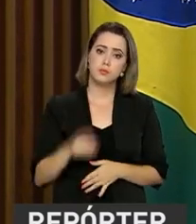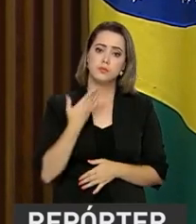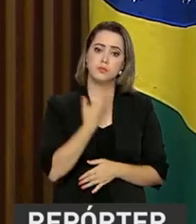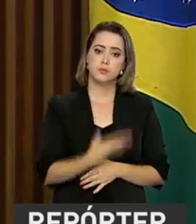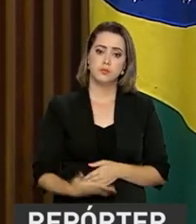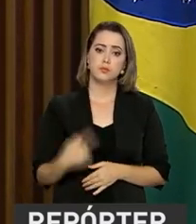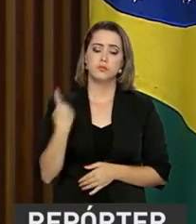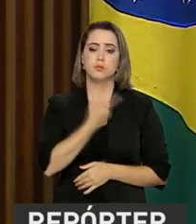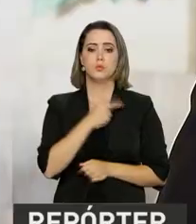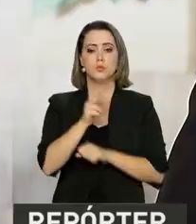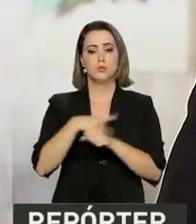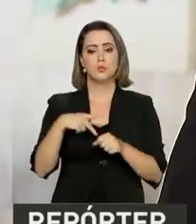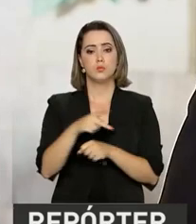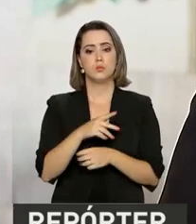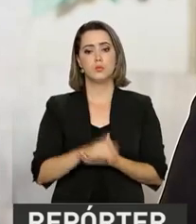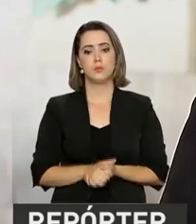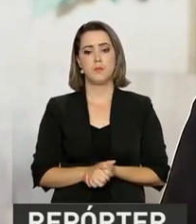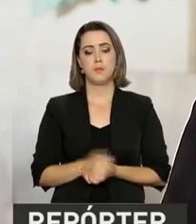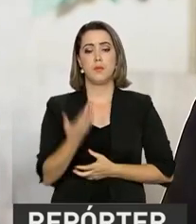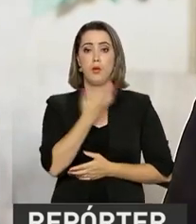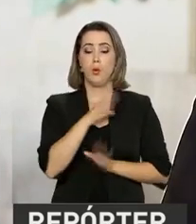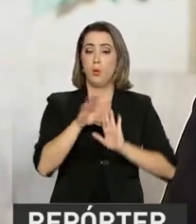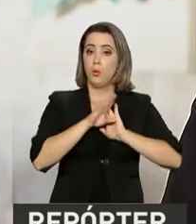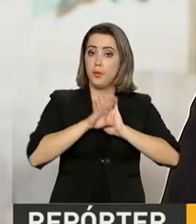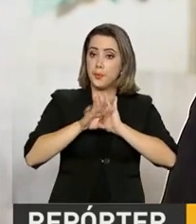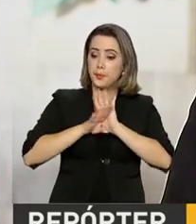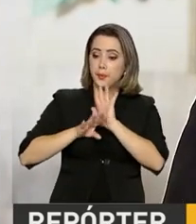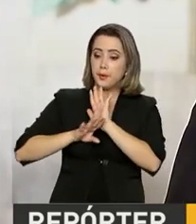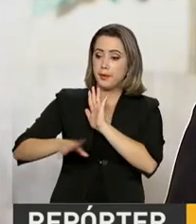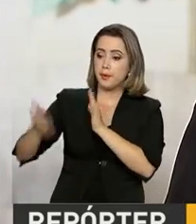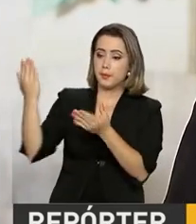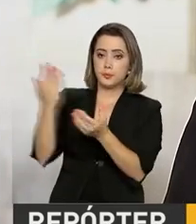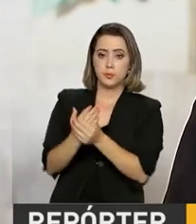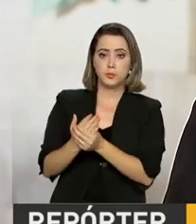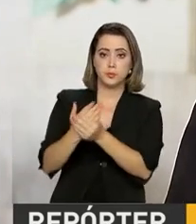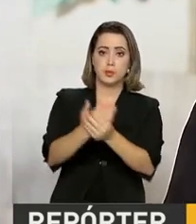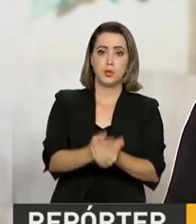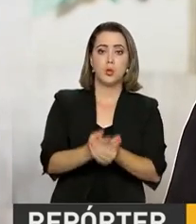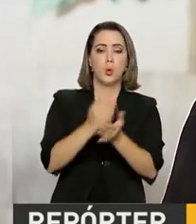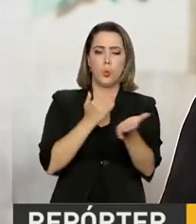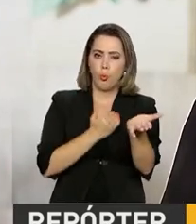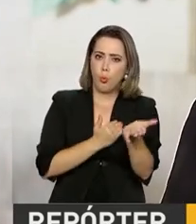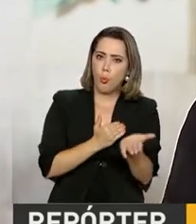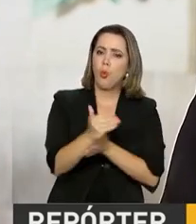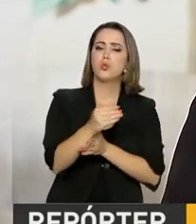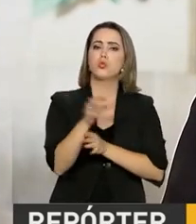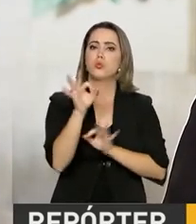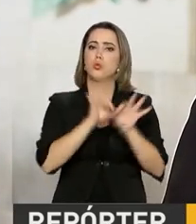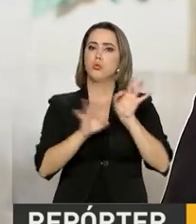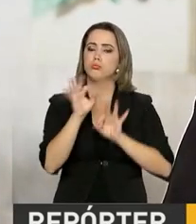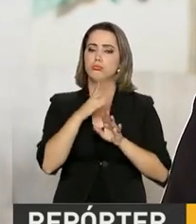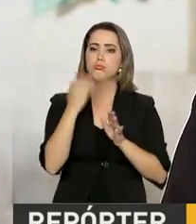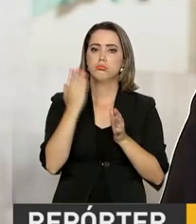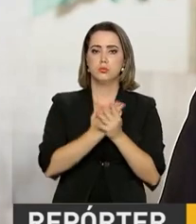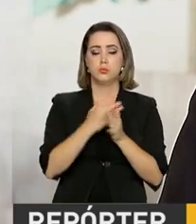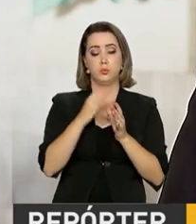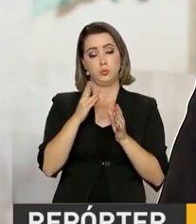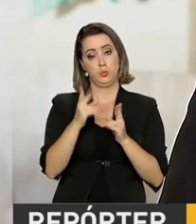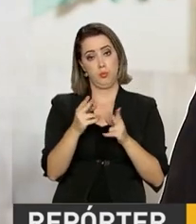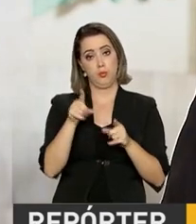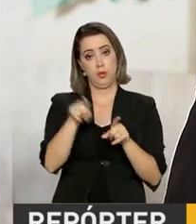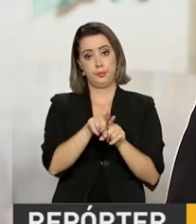no nosso país o cronograma de tramitação da reforma está mantido o relatório do deputado